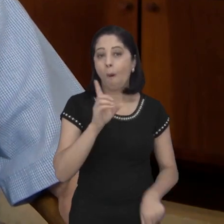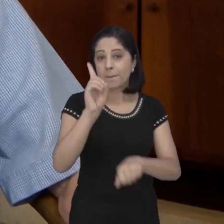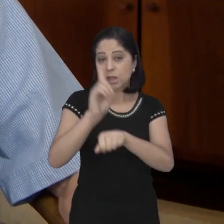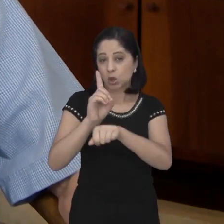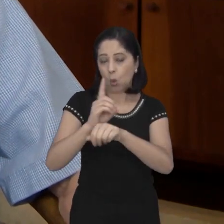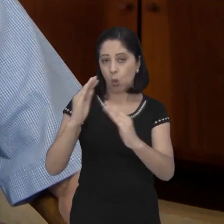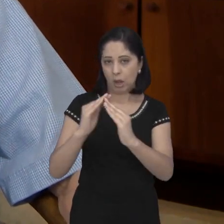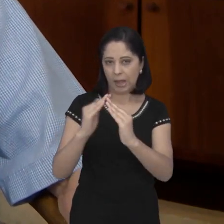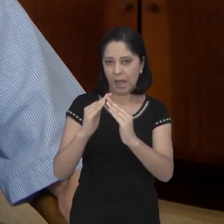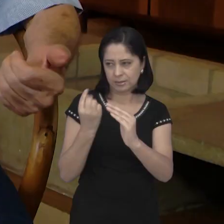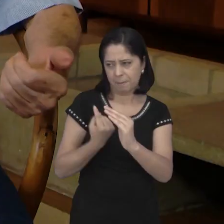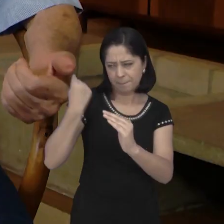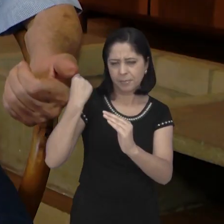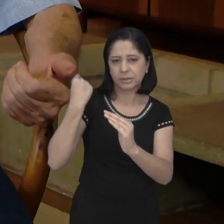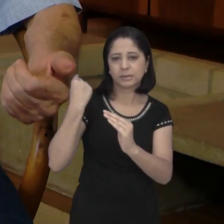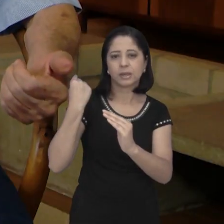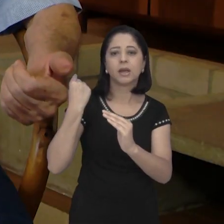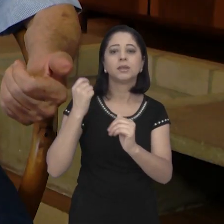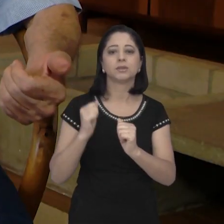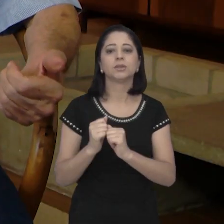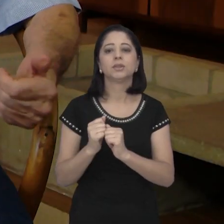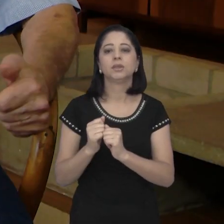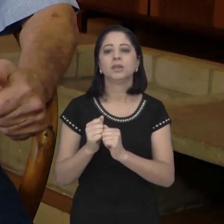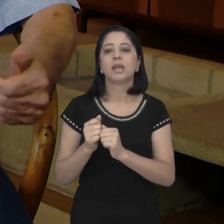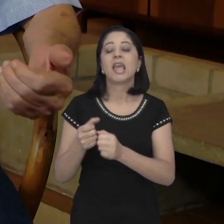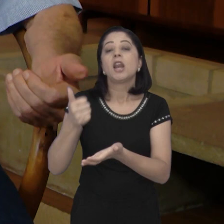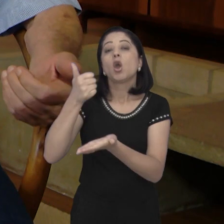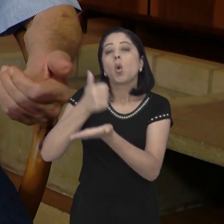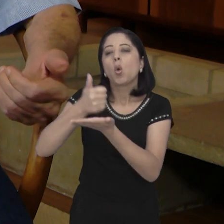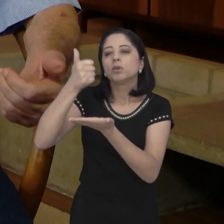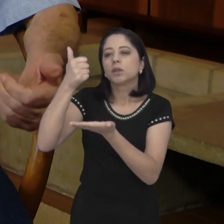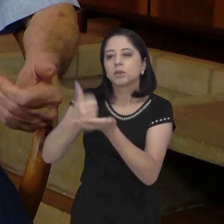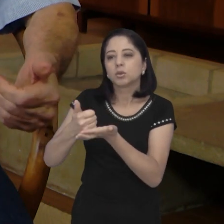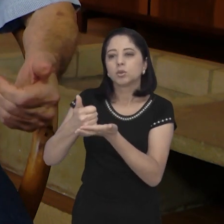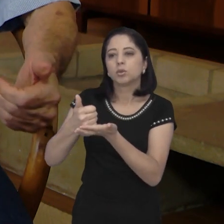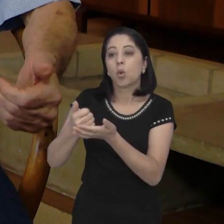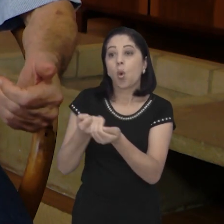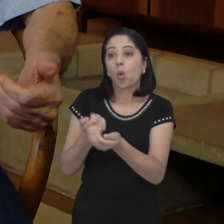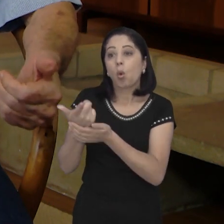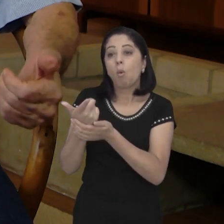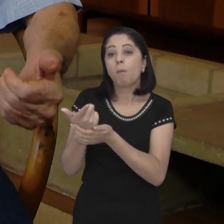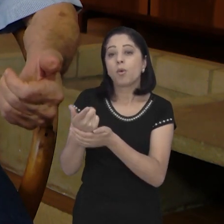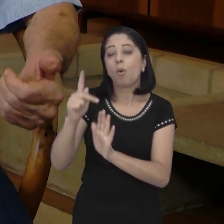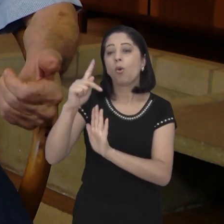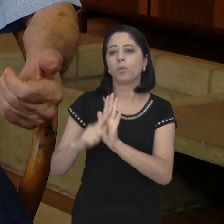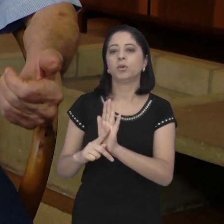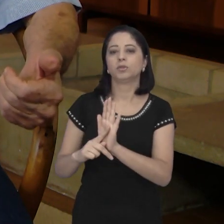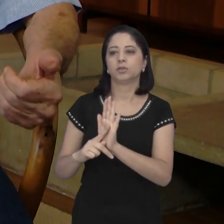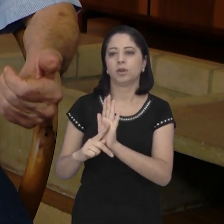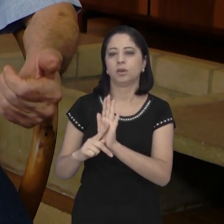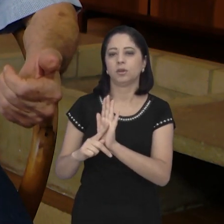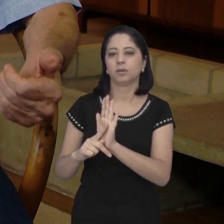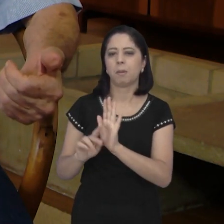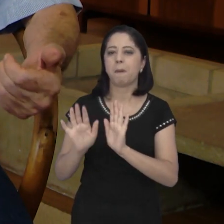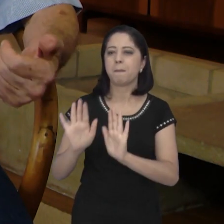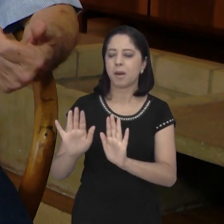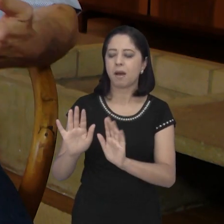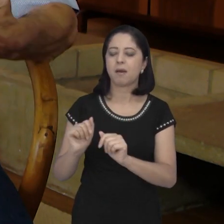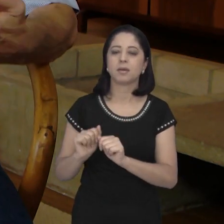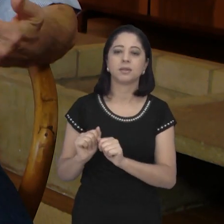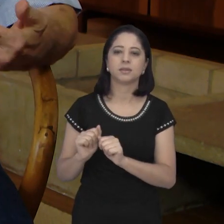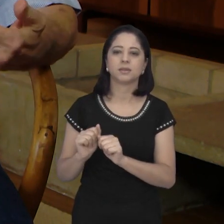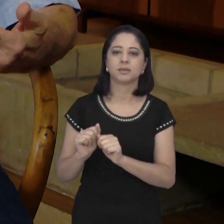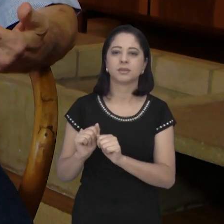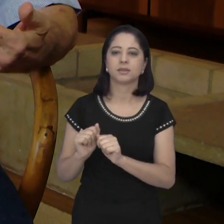sofrido algumas modificações feitas pelo antigo proprietário, o seu Hiroshi. E